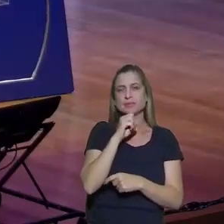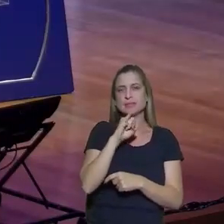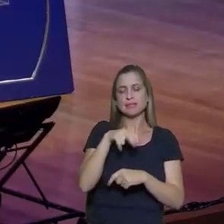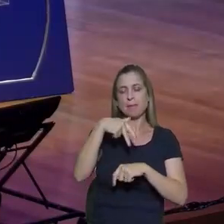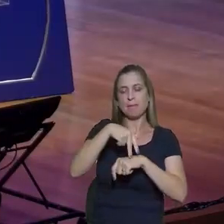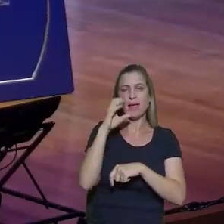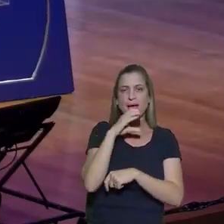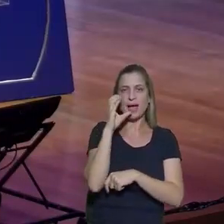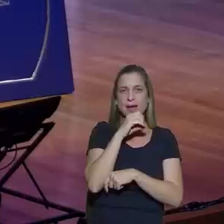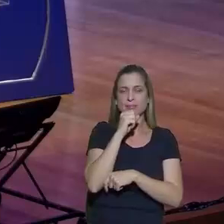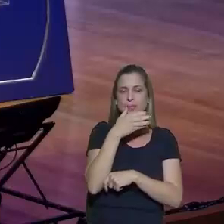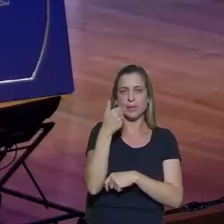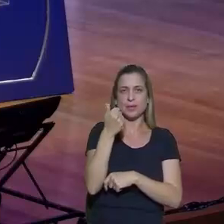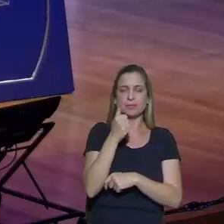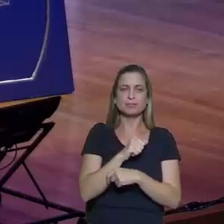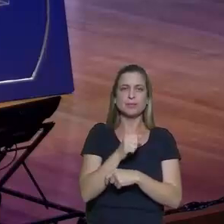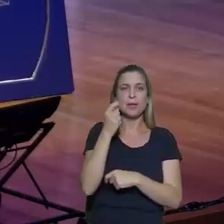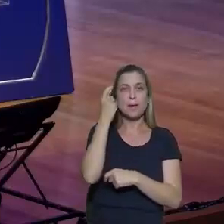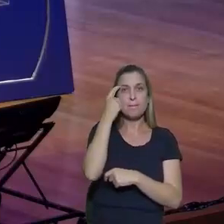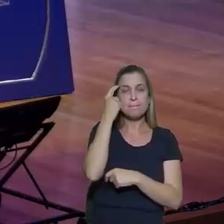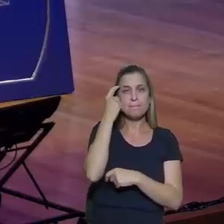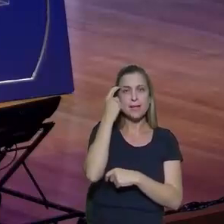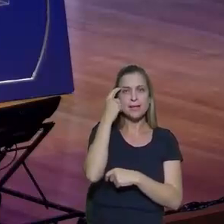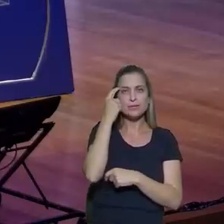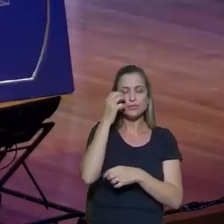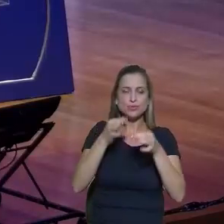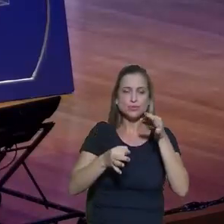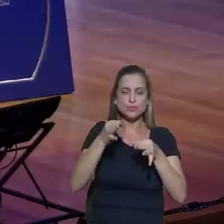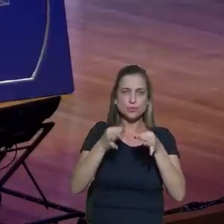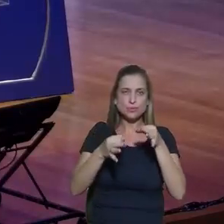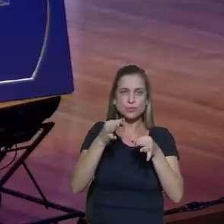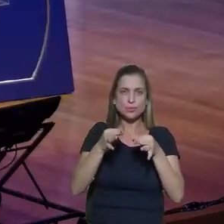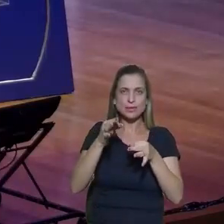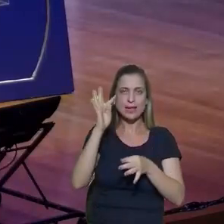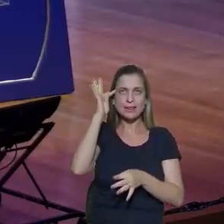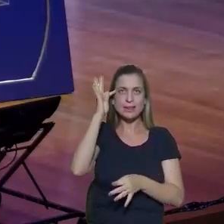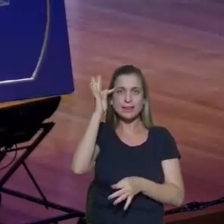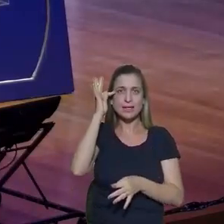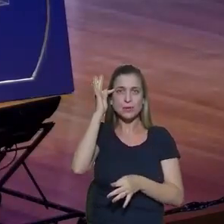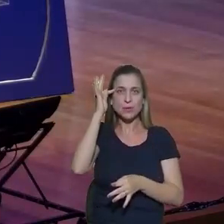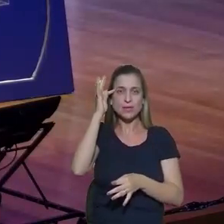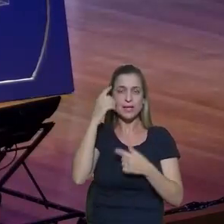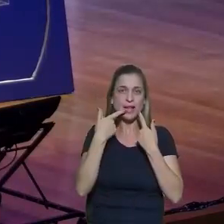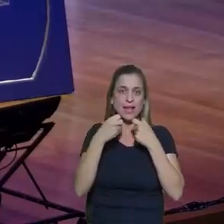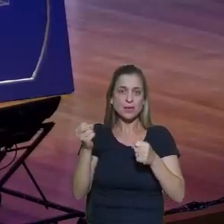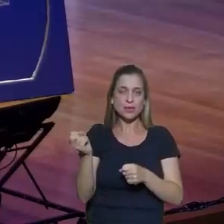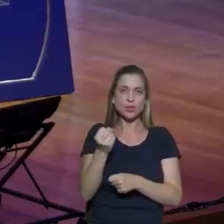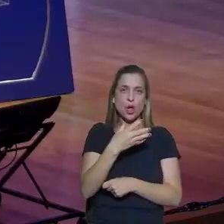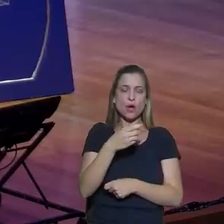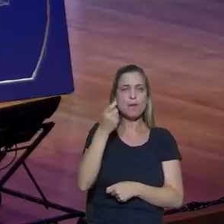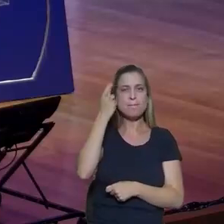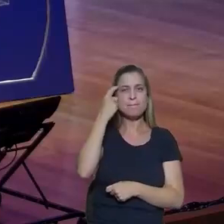mais rápido. Quando penso em uma dogmática jurídica, numa teoria jurídica de linguagem renovada, penso em uma